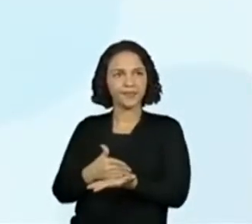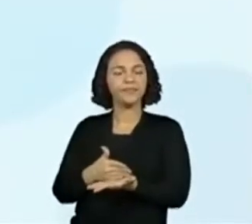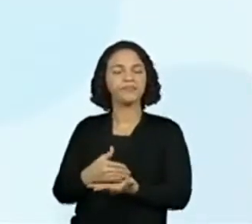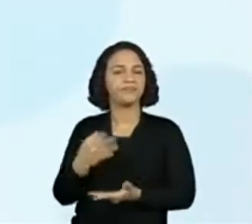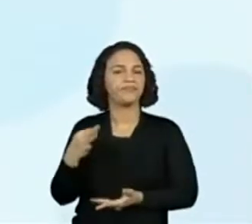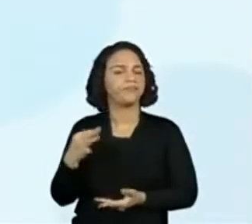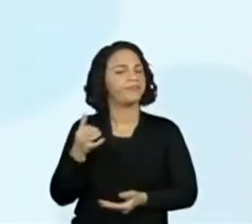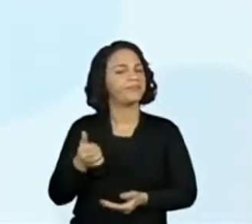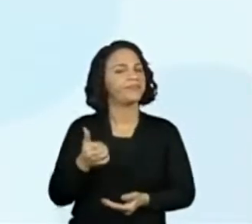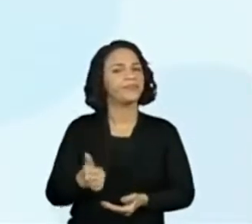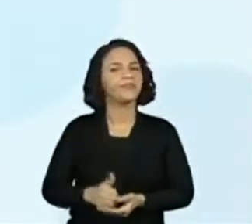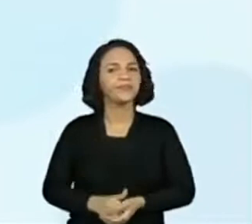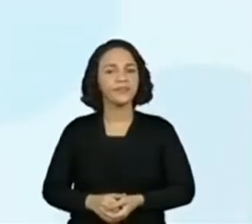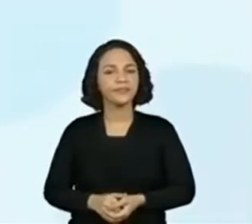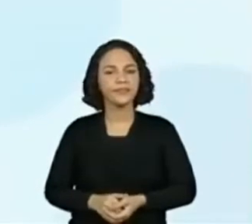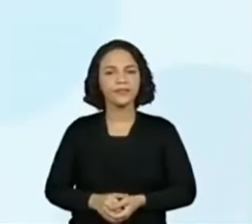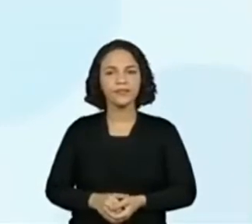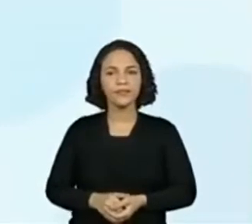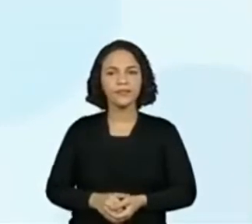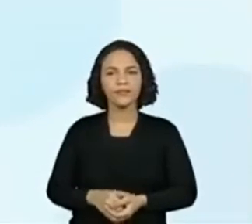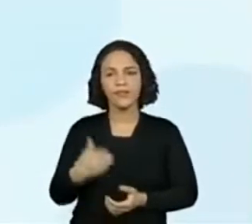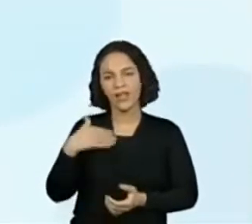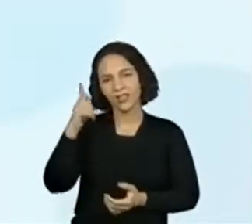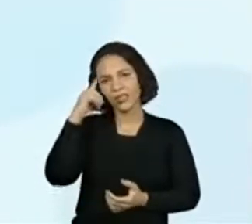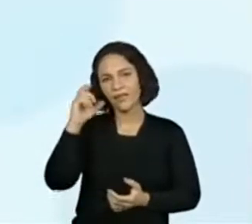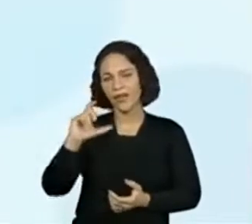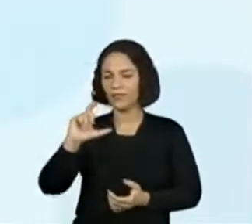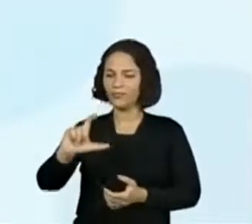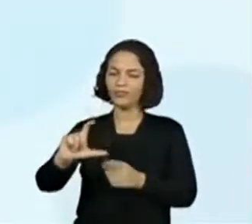fica... Eles já sabem que é aquele